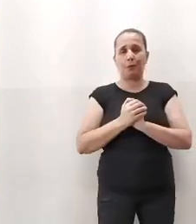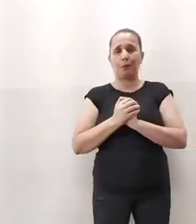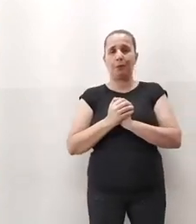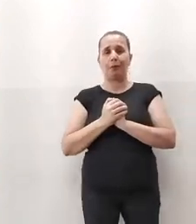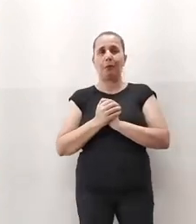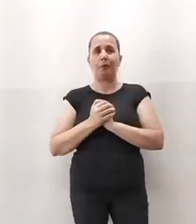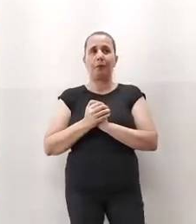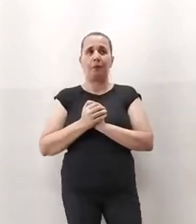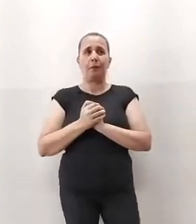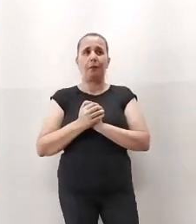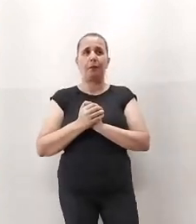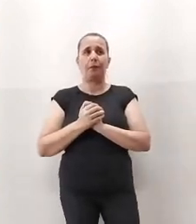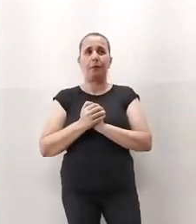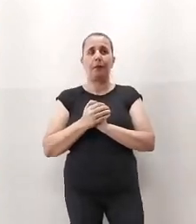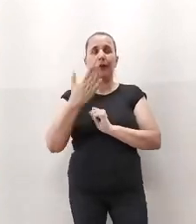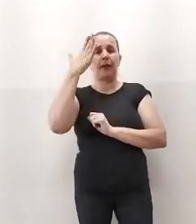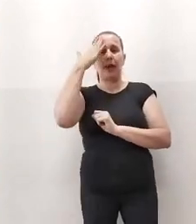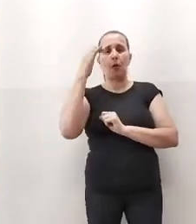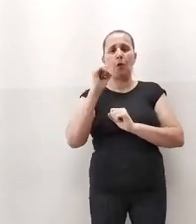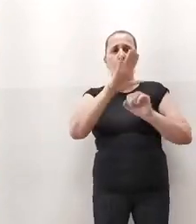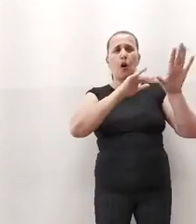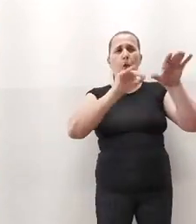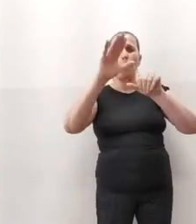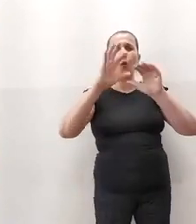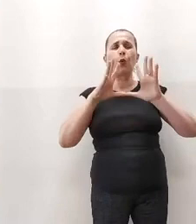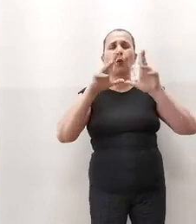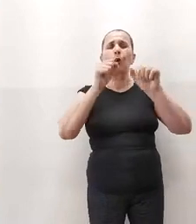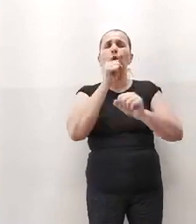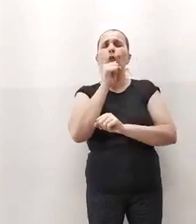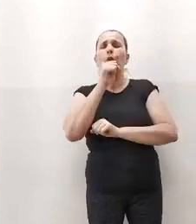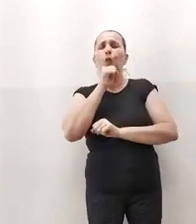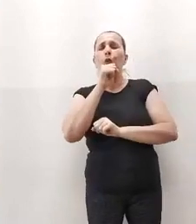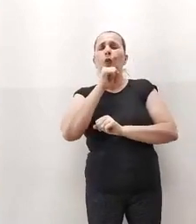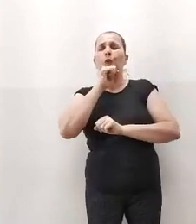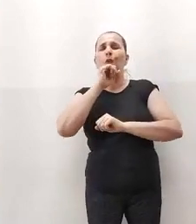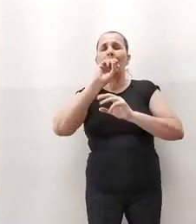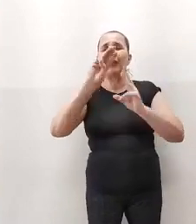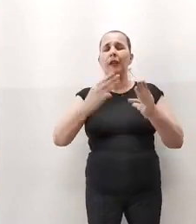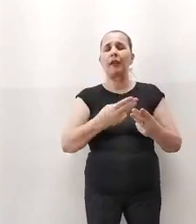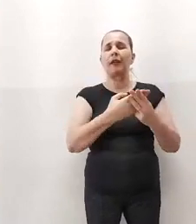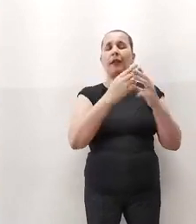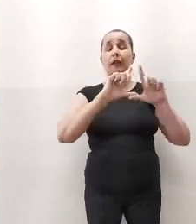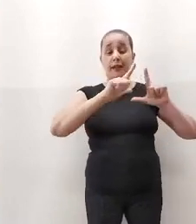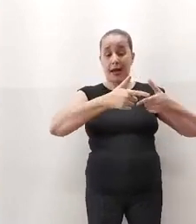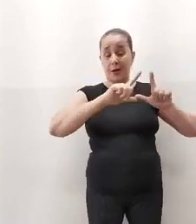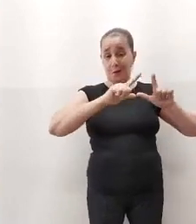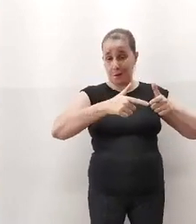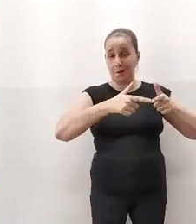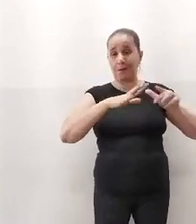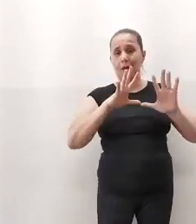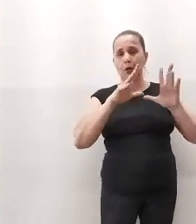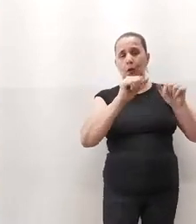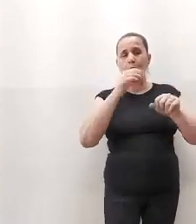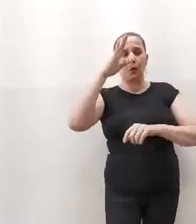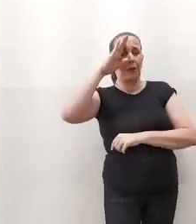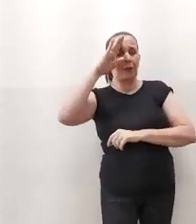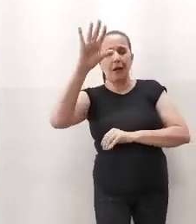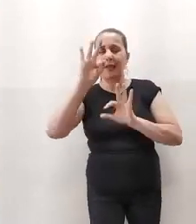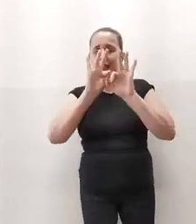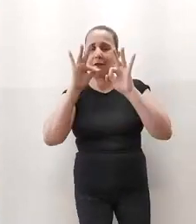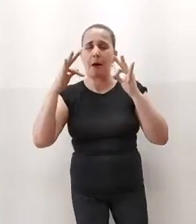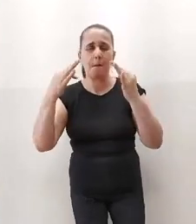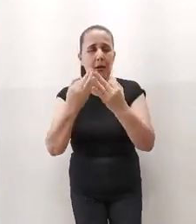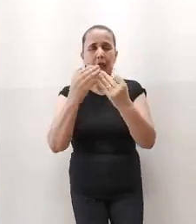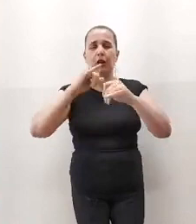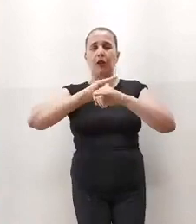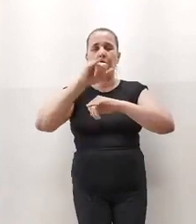congregou Salomão os anciãos de Israel, e todos os cabeças das tribos, os principais, as famílias dos israelitas